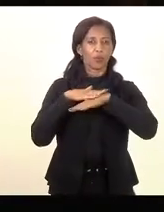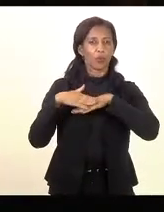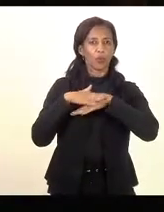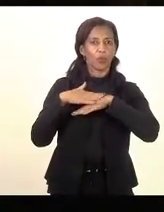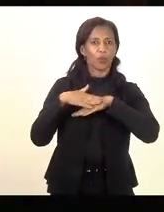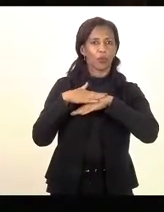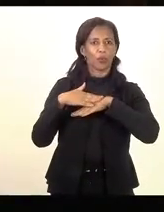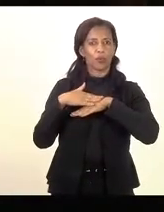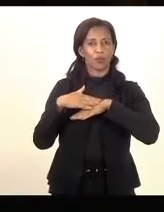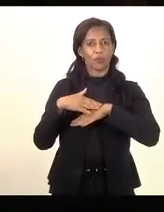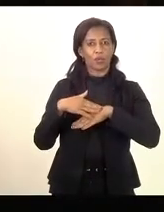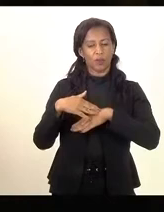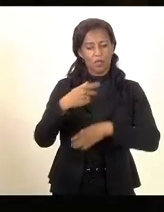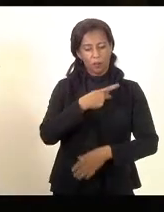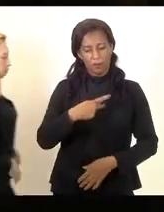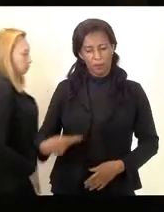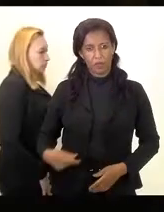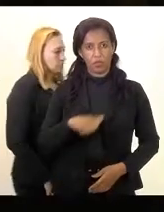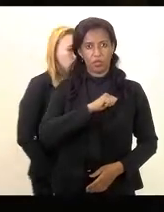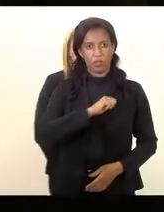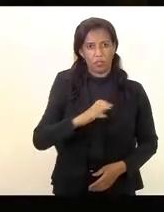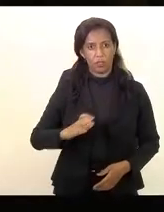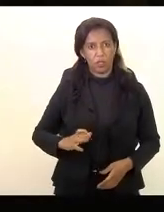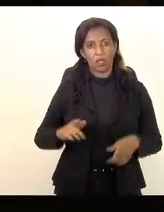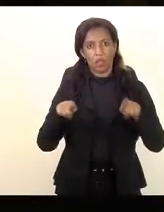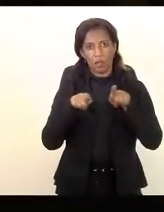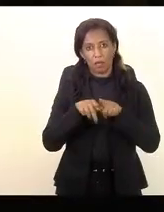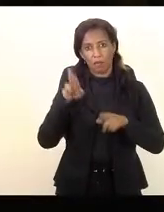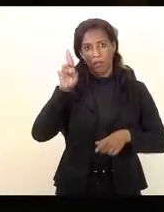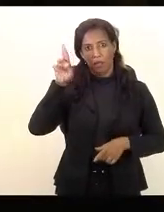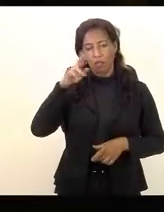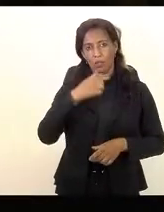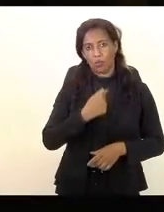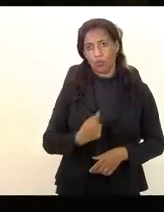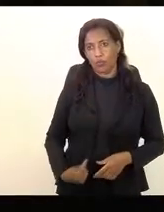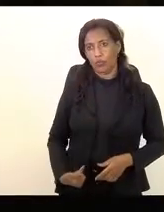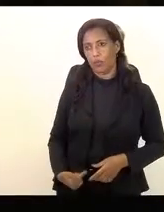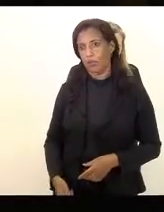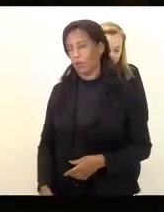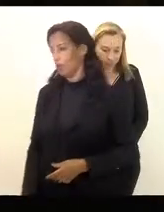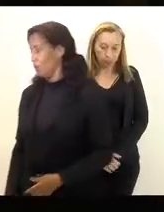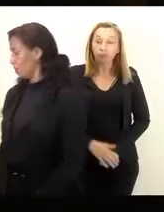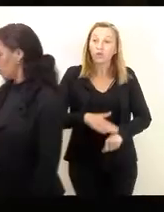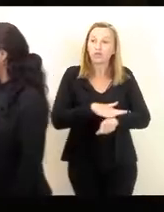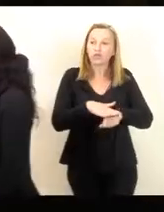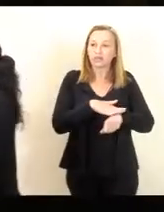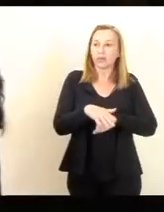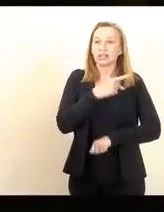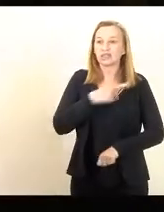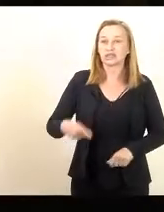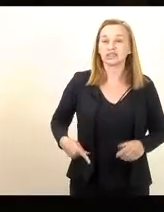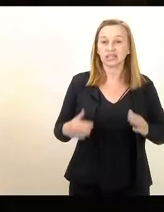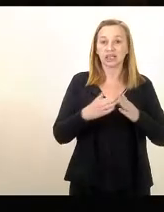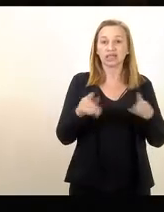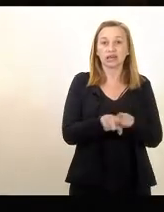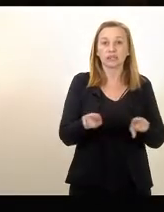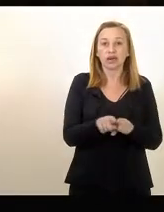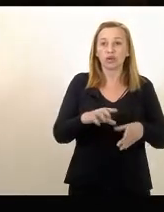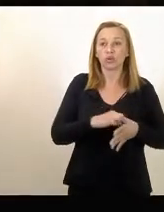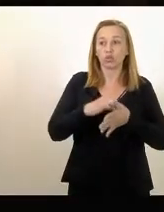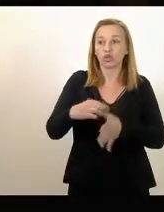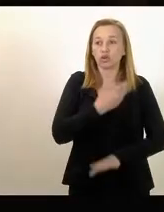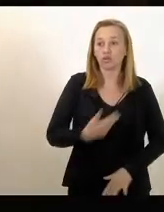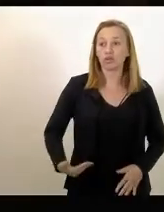o presidente dessa casa André Siciliano e também com o líder do governo Márcio Pacheco para que retirasse essa